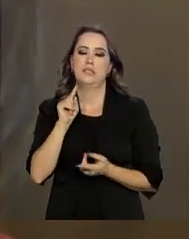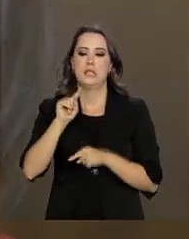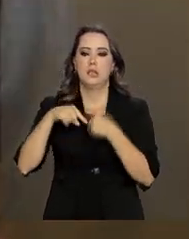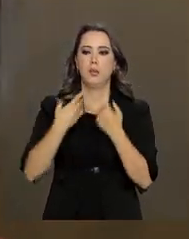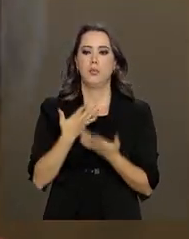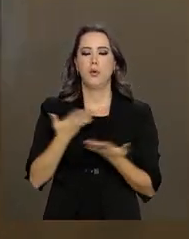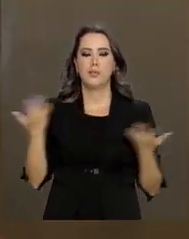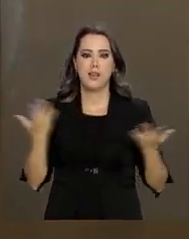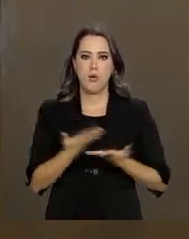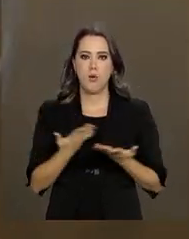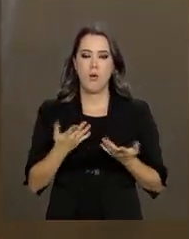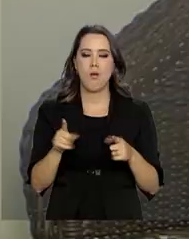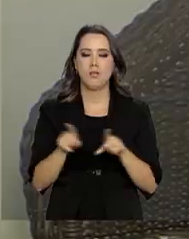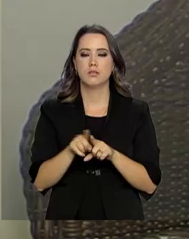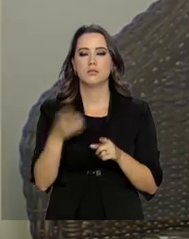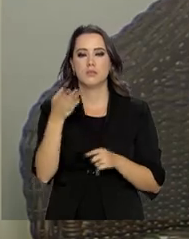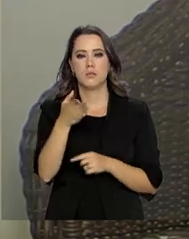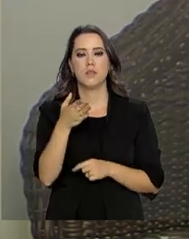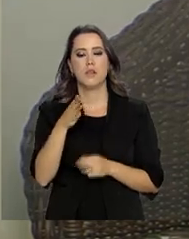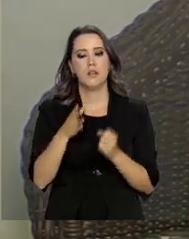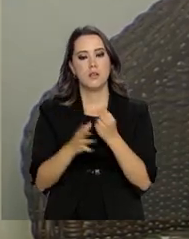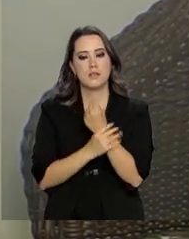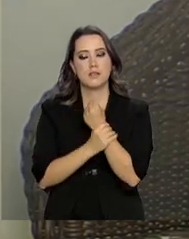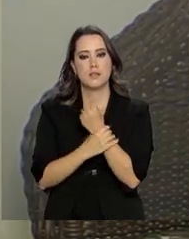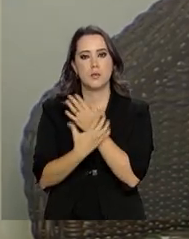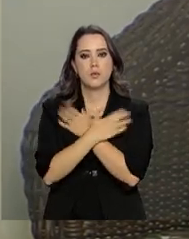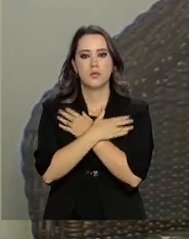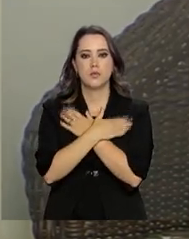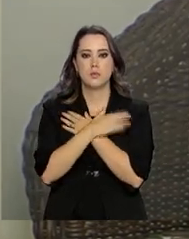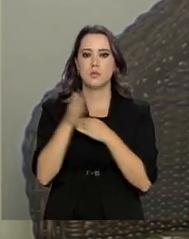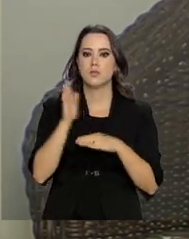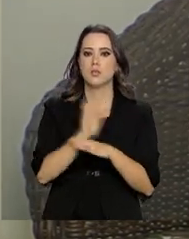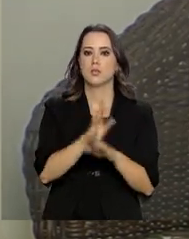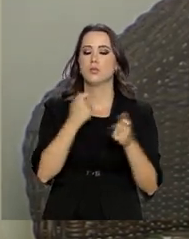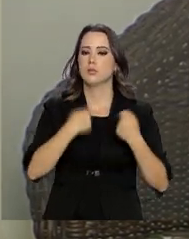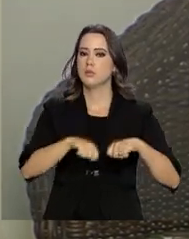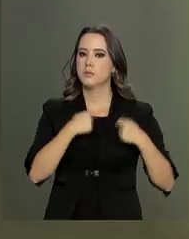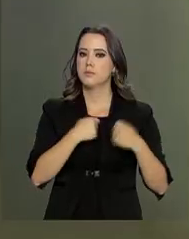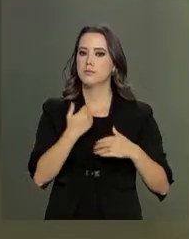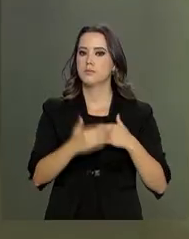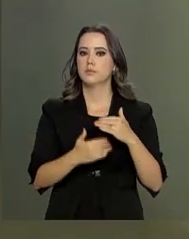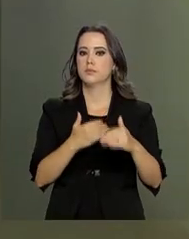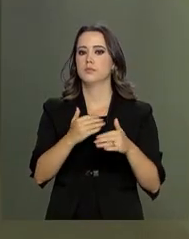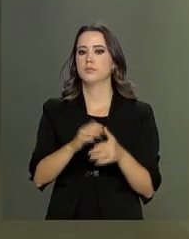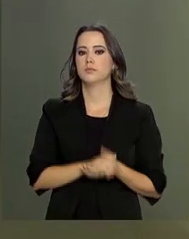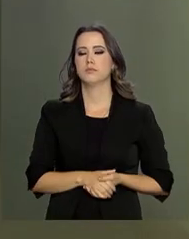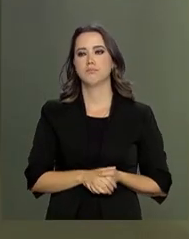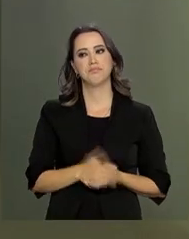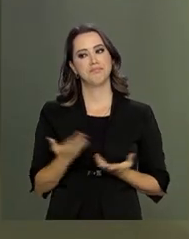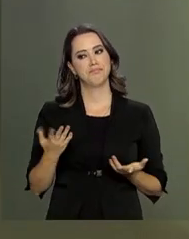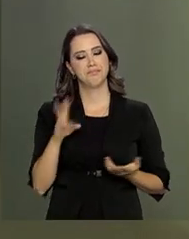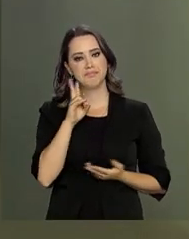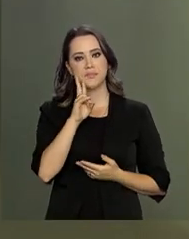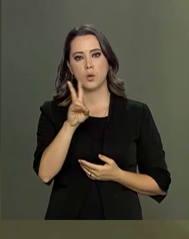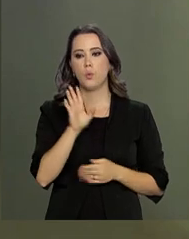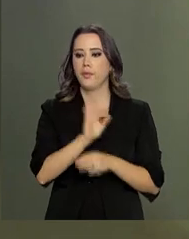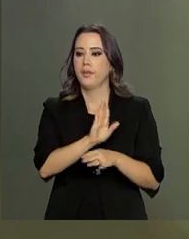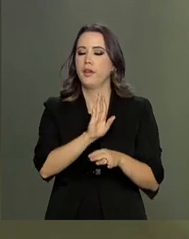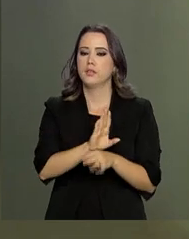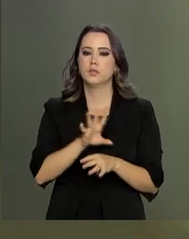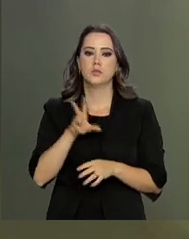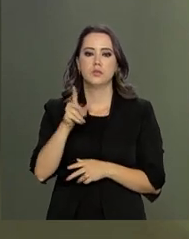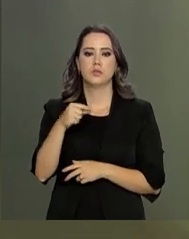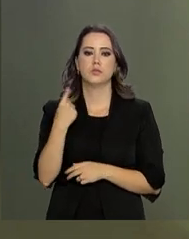susto natália teve no seguro-desemprego o apoio que precisava para seguir naquele momento o que sustentou